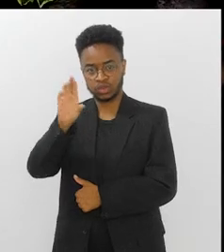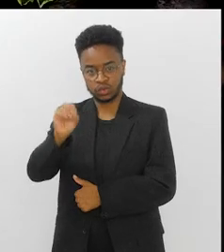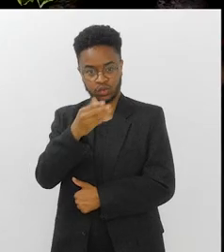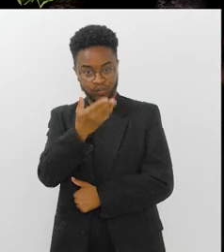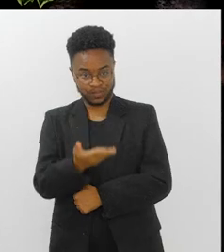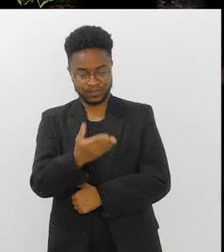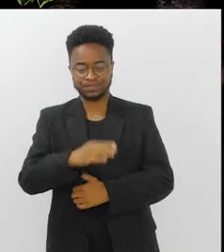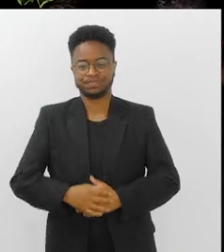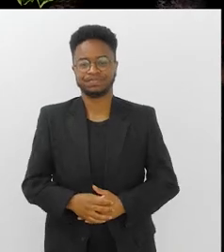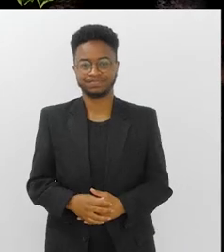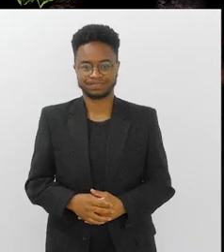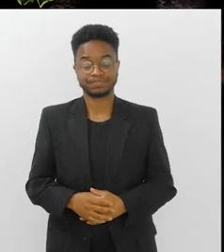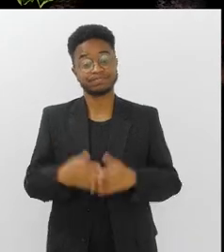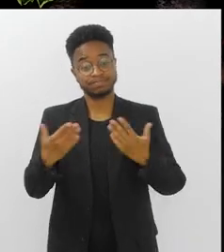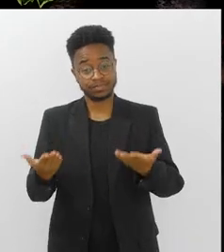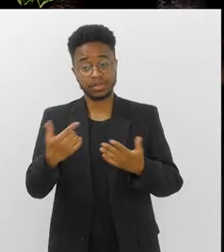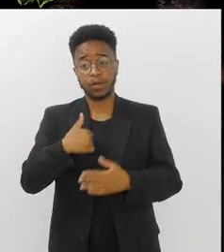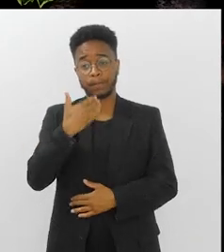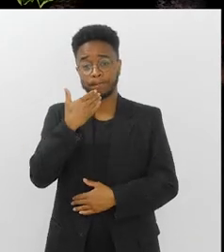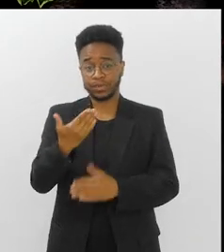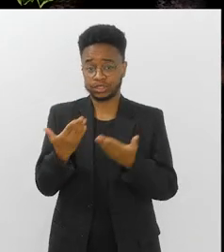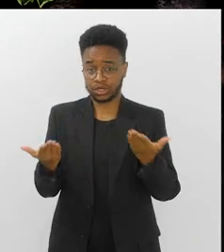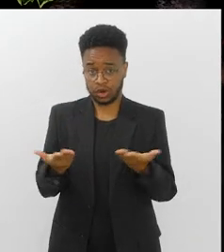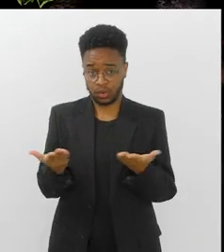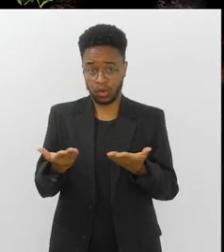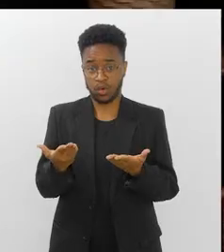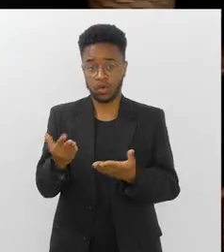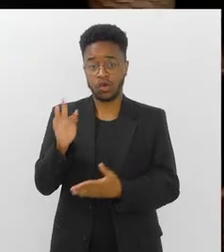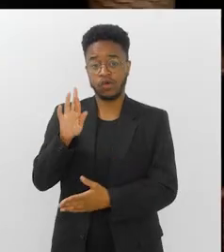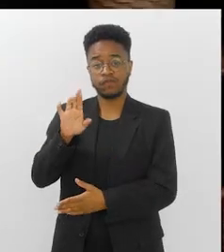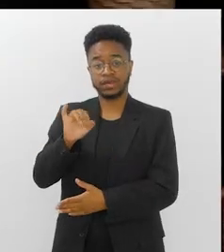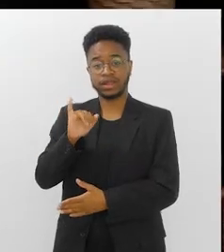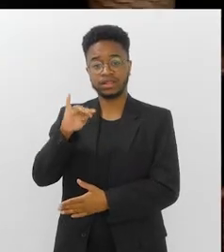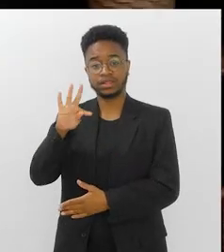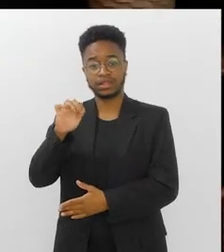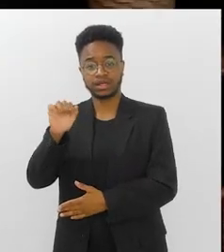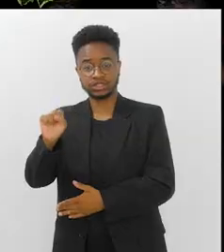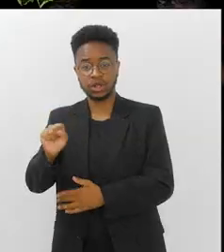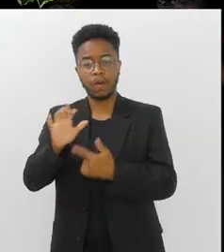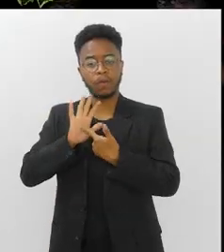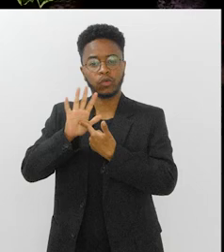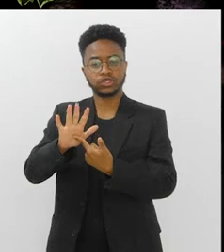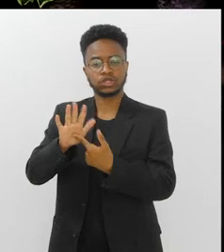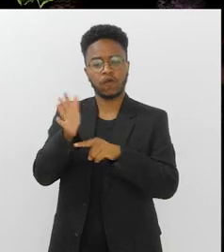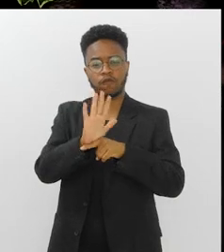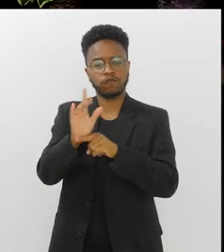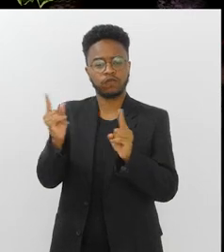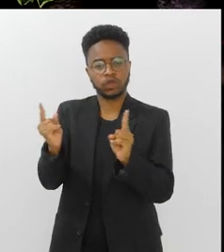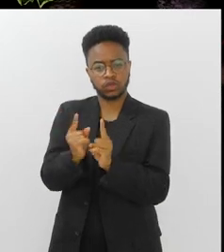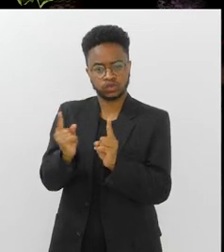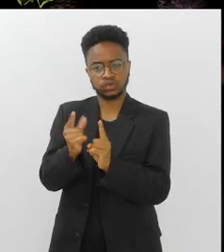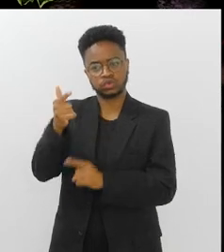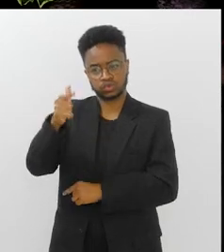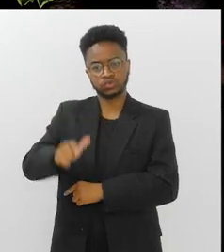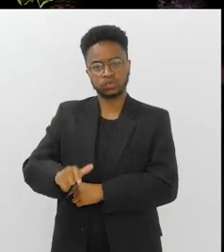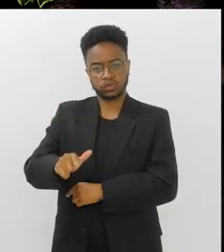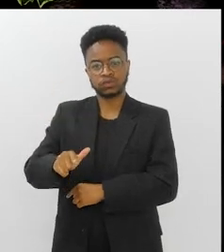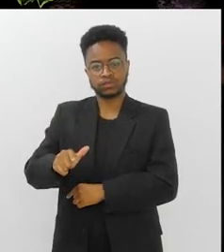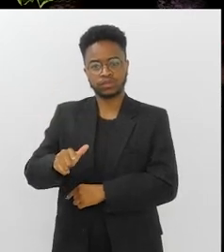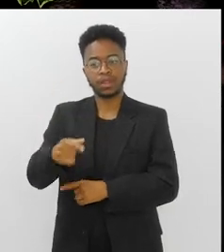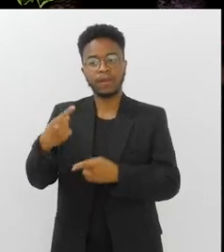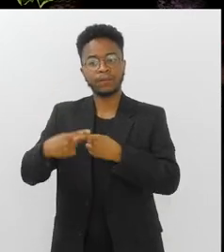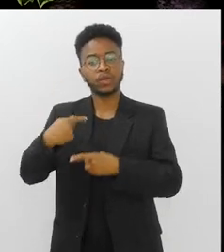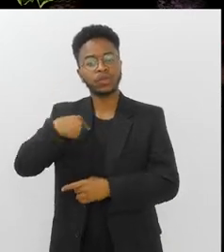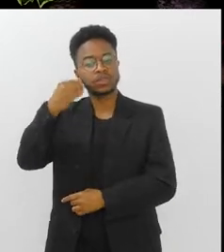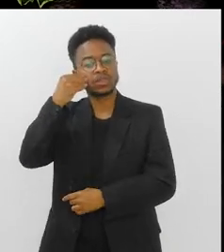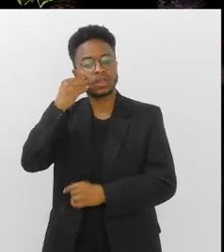Sandro eh eu vou pedir agora pro Freitas rodar pra gente mais um trechinho eh de vídeo